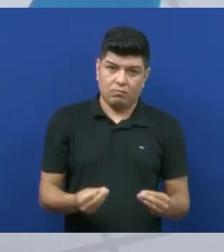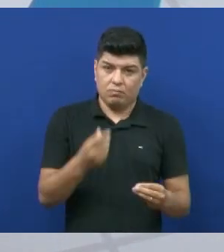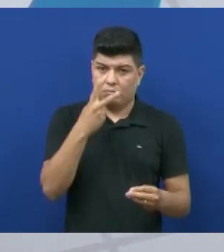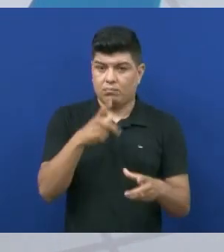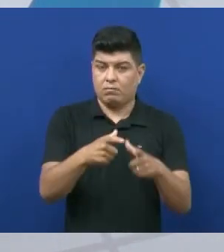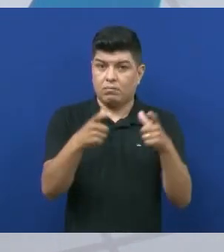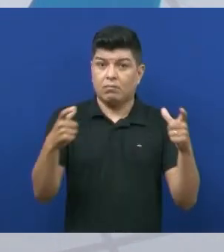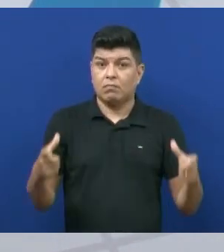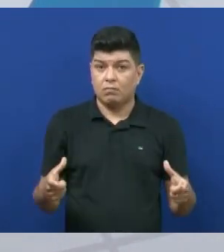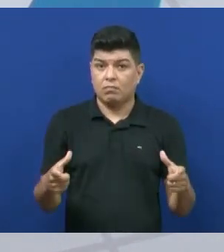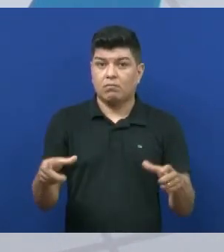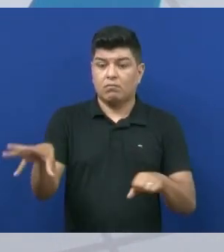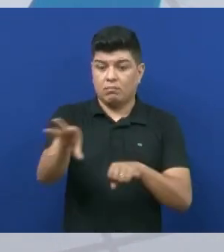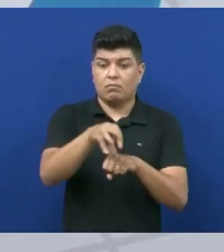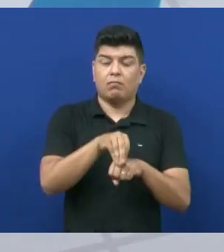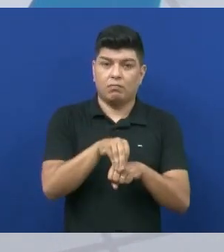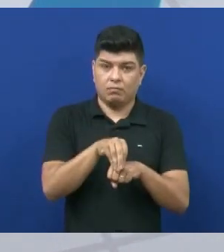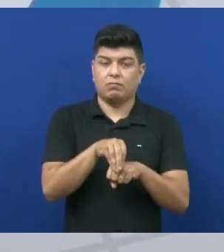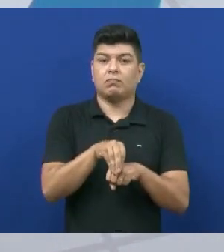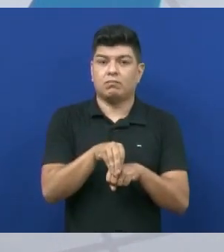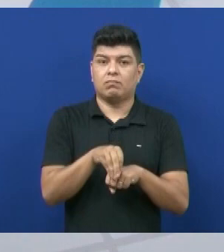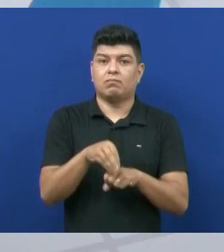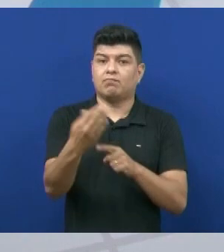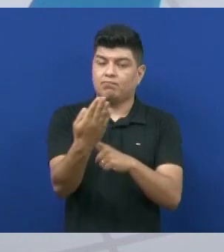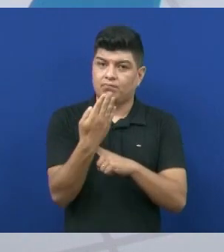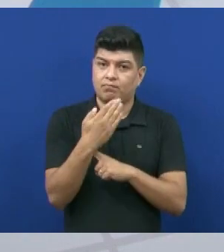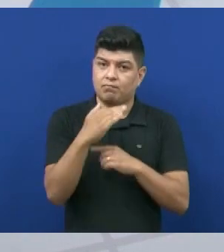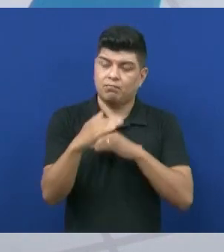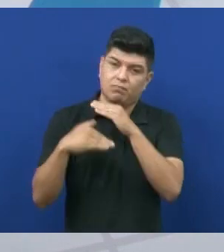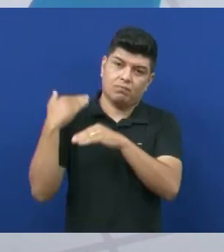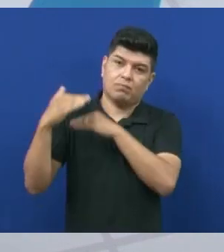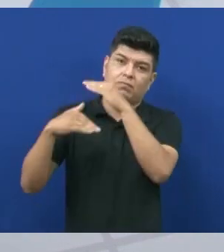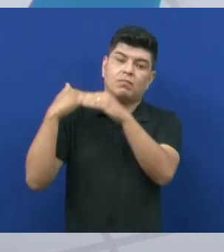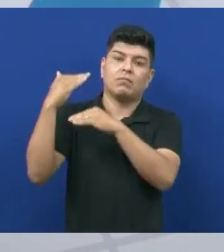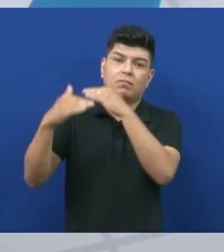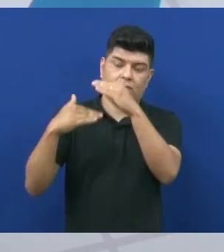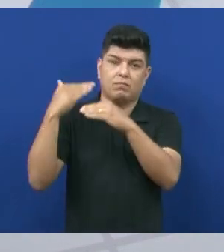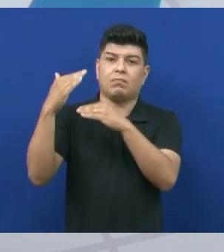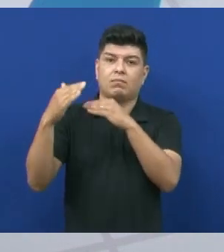amplia o nosso repertório de conhecimento nos ajuda a crescer,